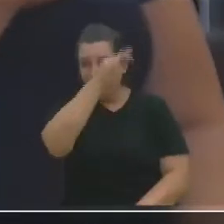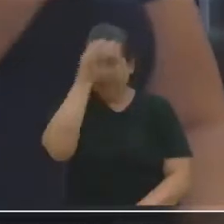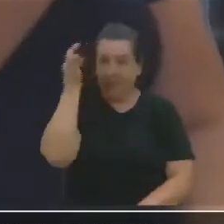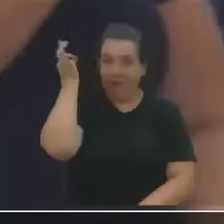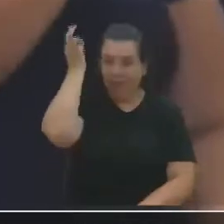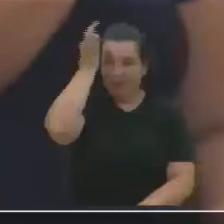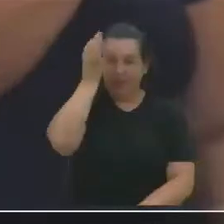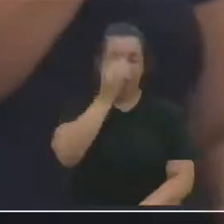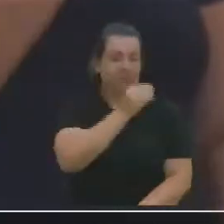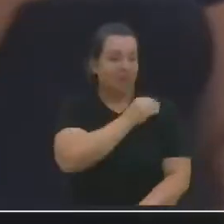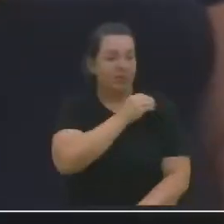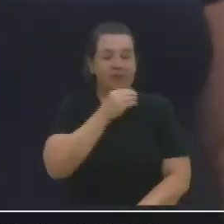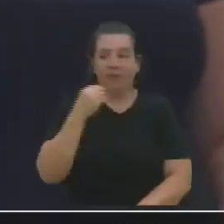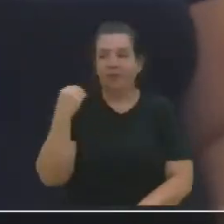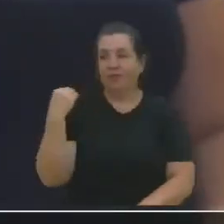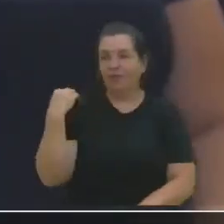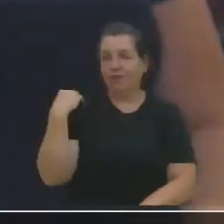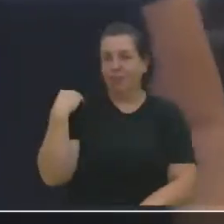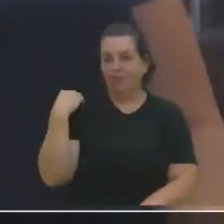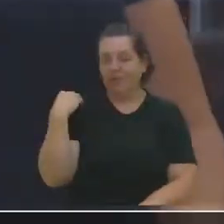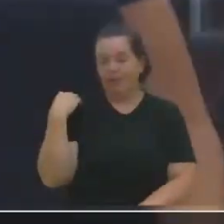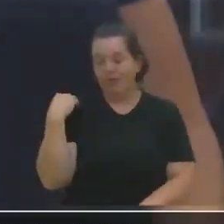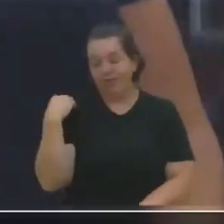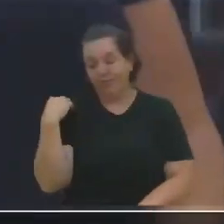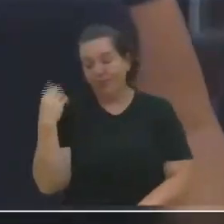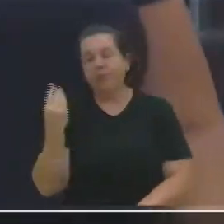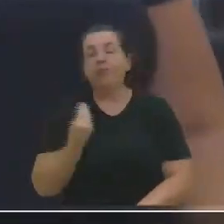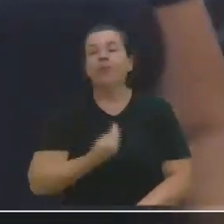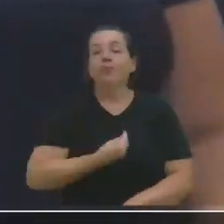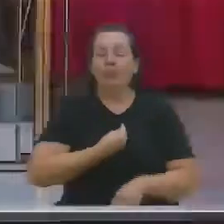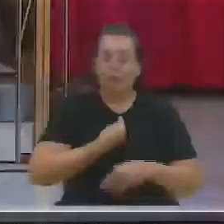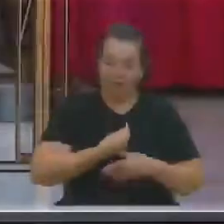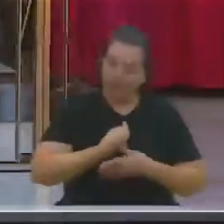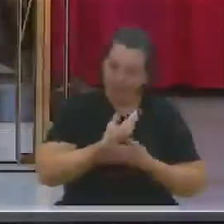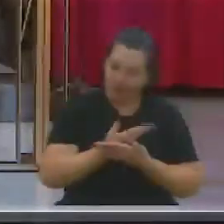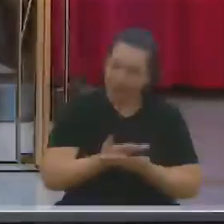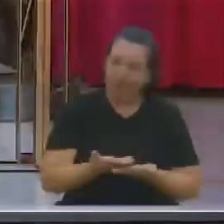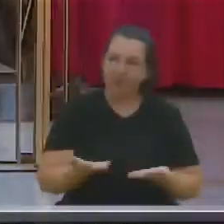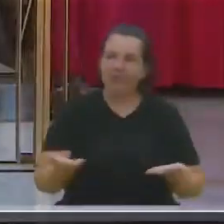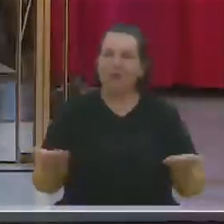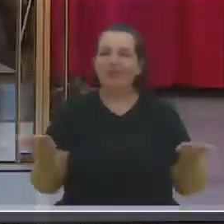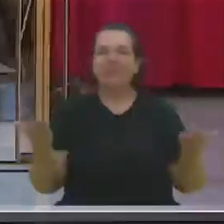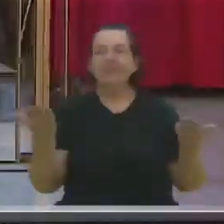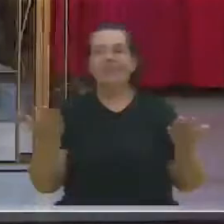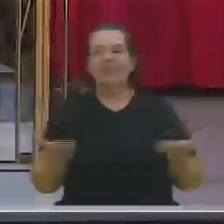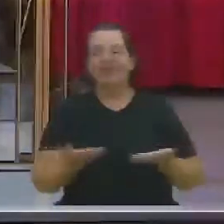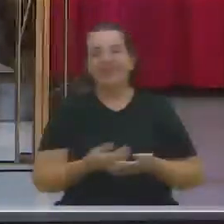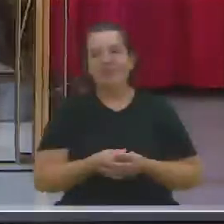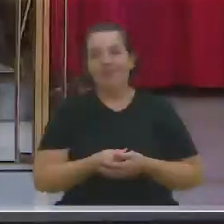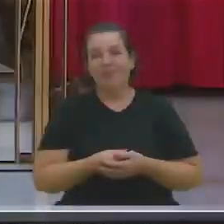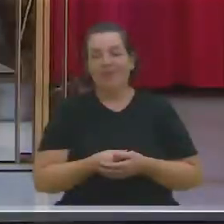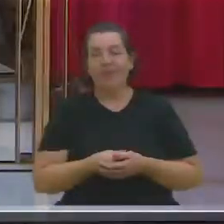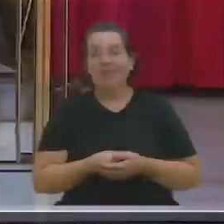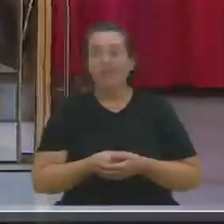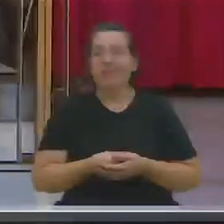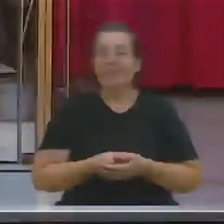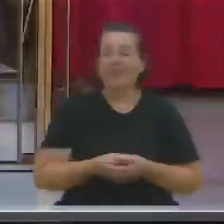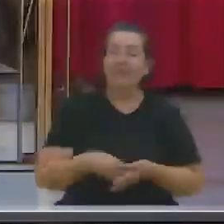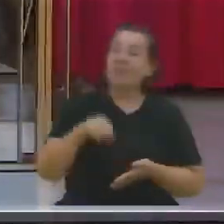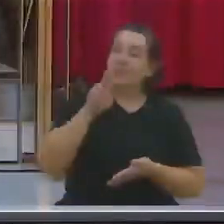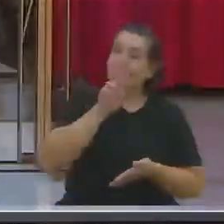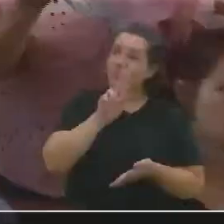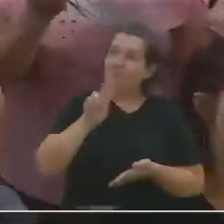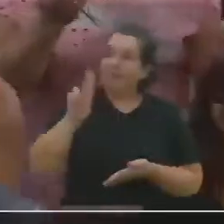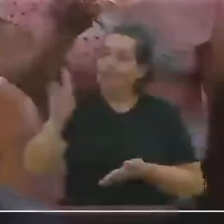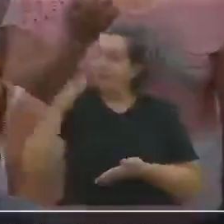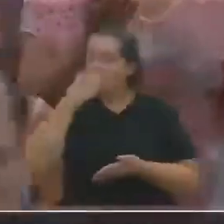e do Espírito Santo, estamos aqui. Em nome do